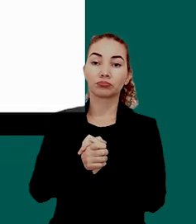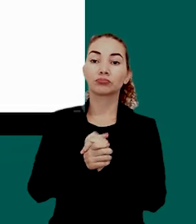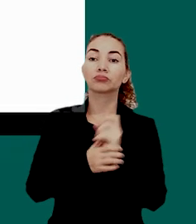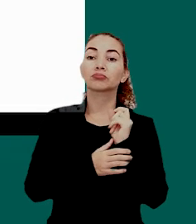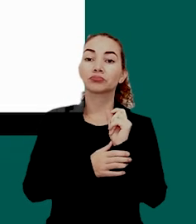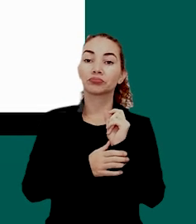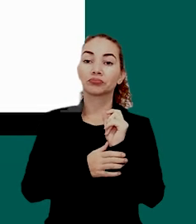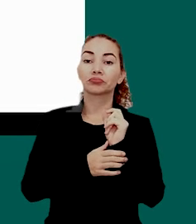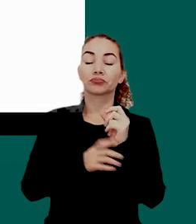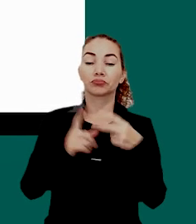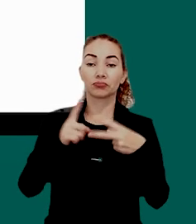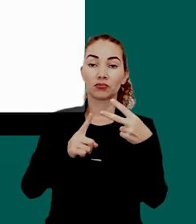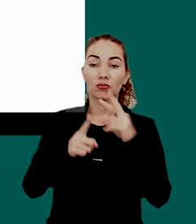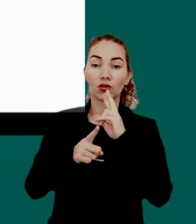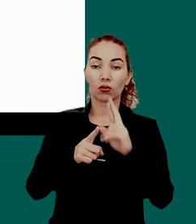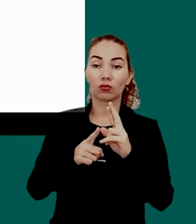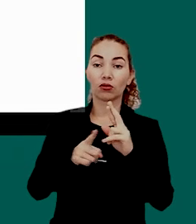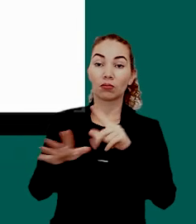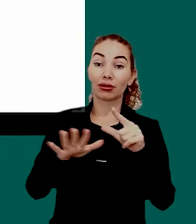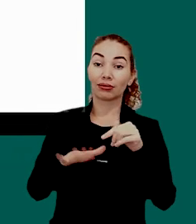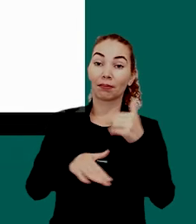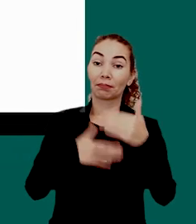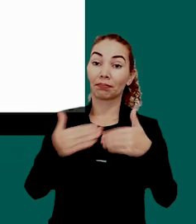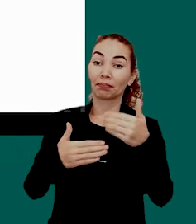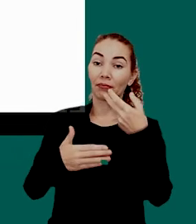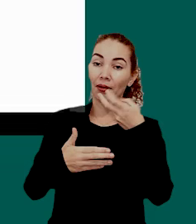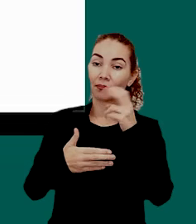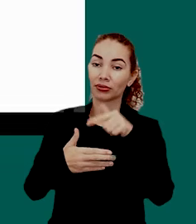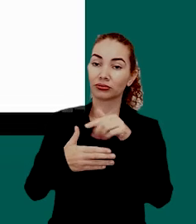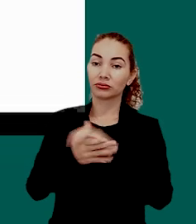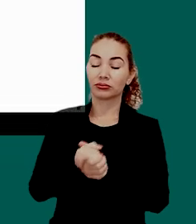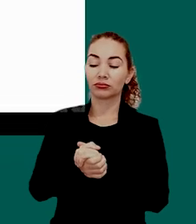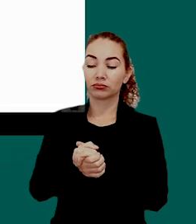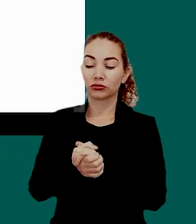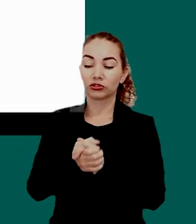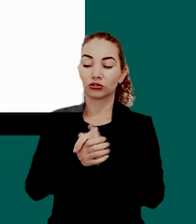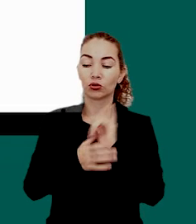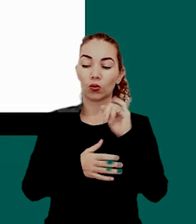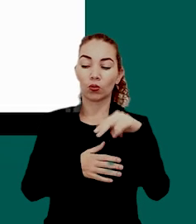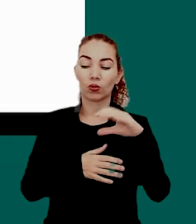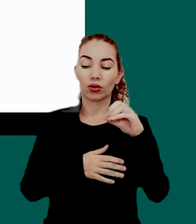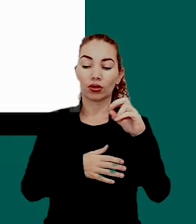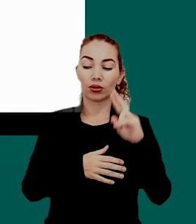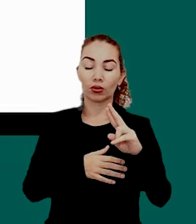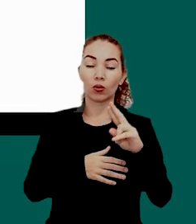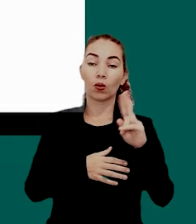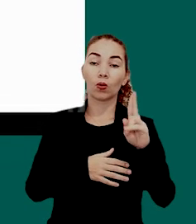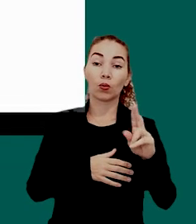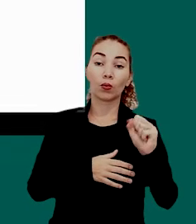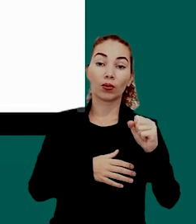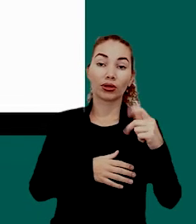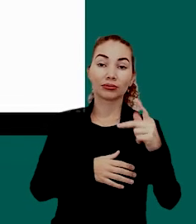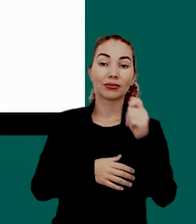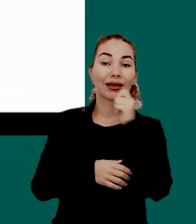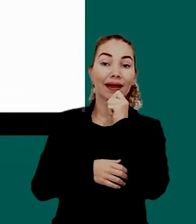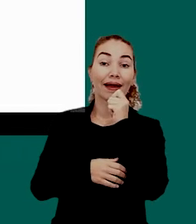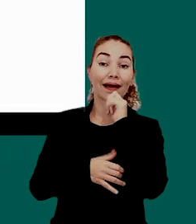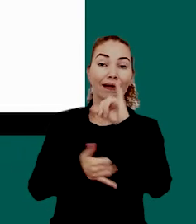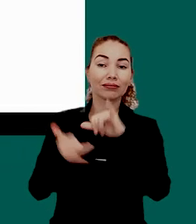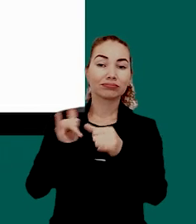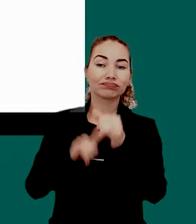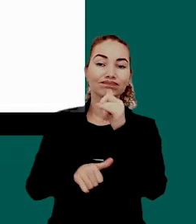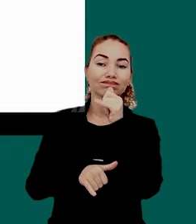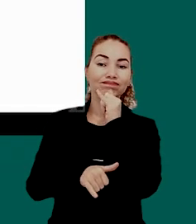de início de ensaios clínicos nas próximas semanas. O INCOR tem uma estratégia também de vírus-like particles, mas que está em testes pré-clínicos ainda, tá?